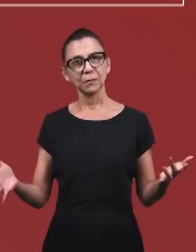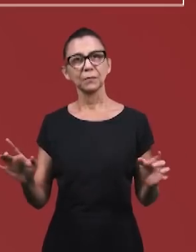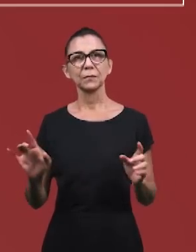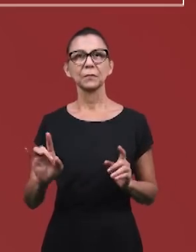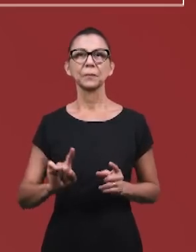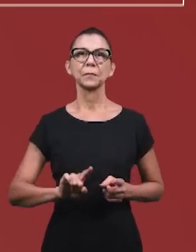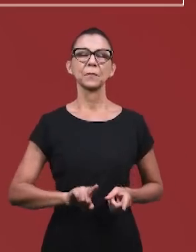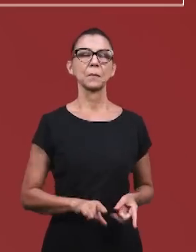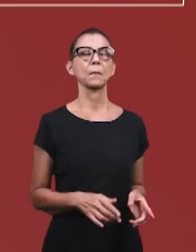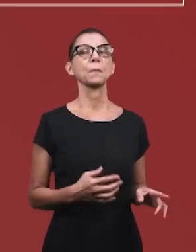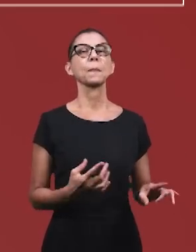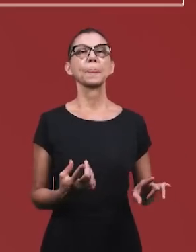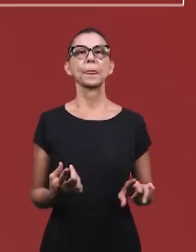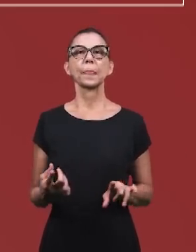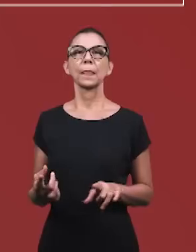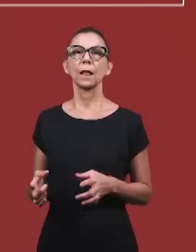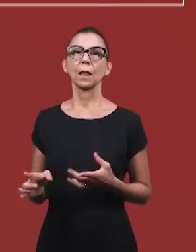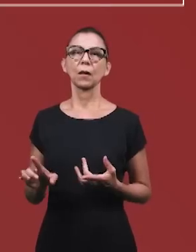jardim.